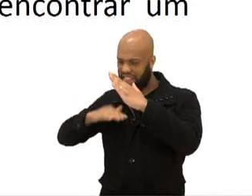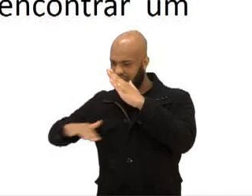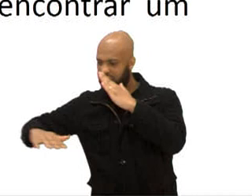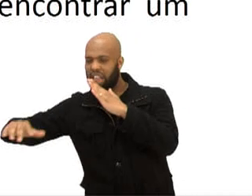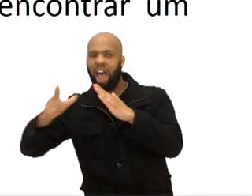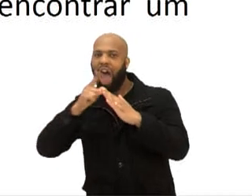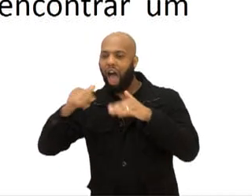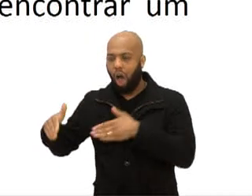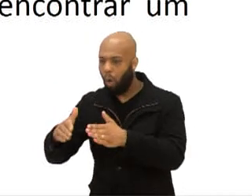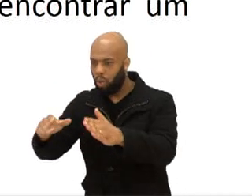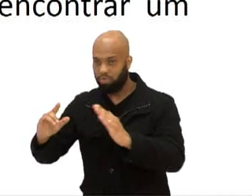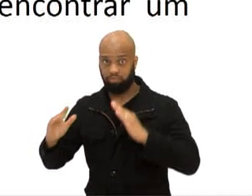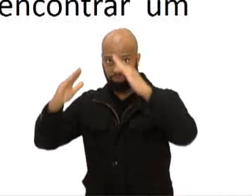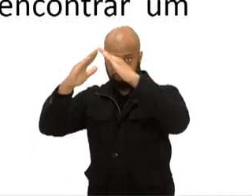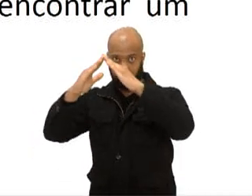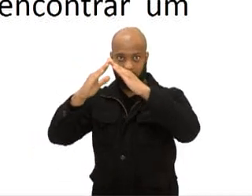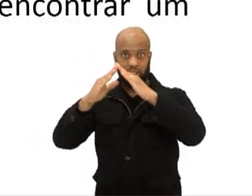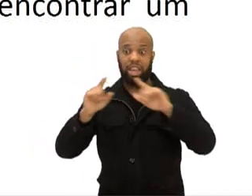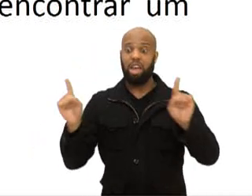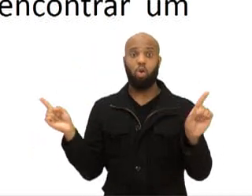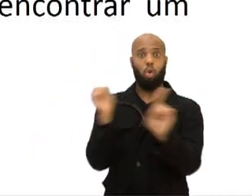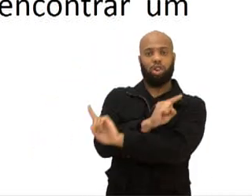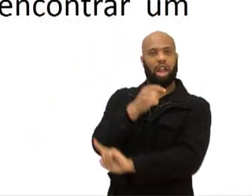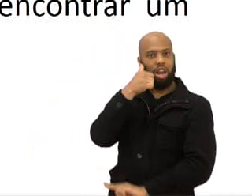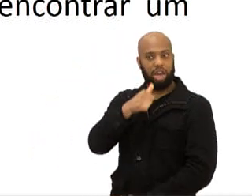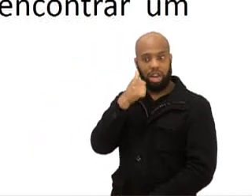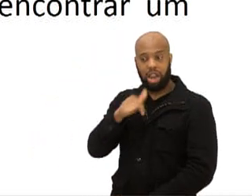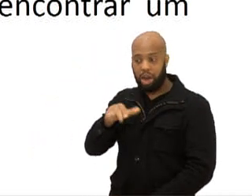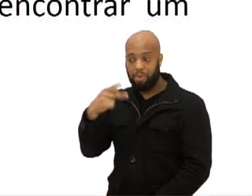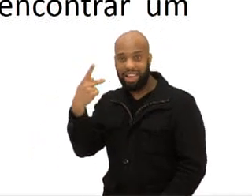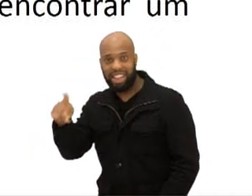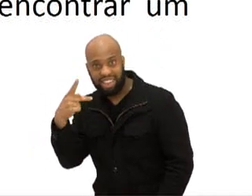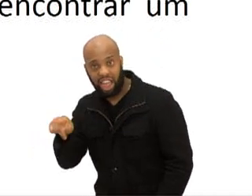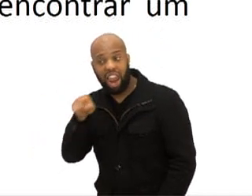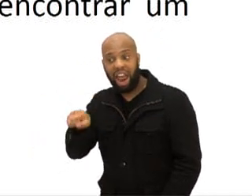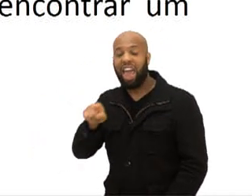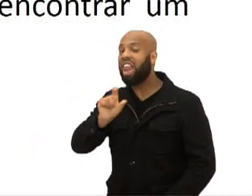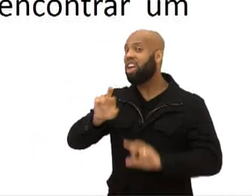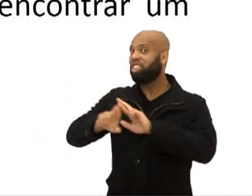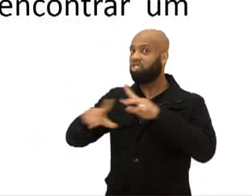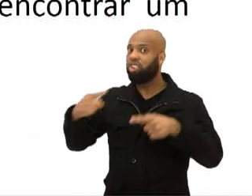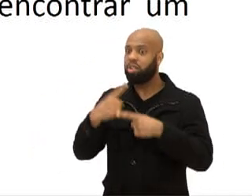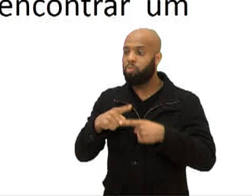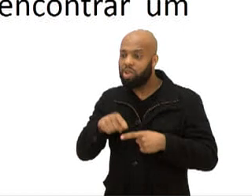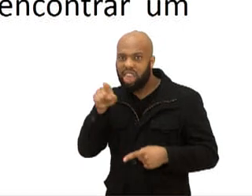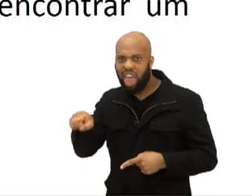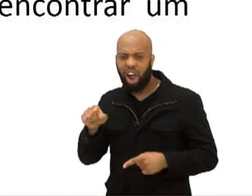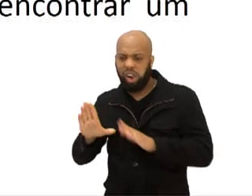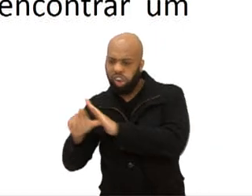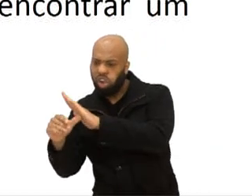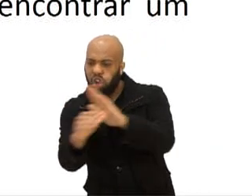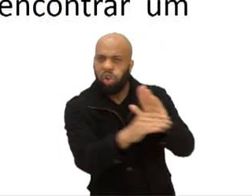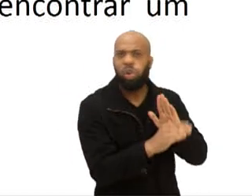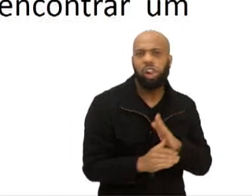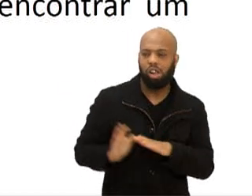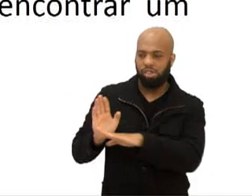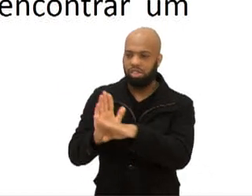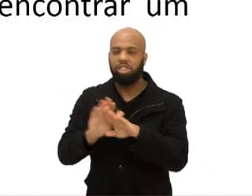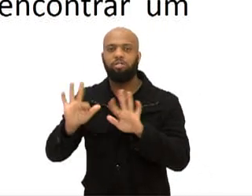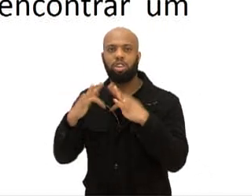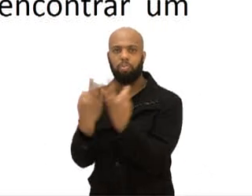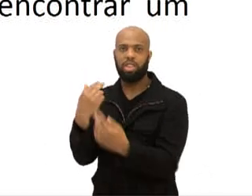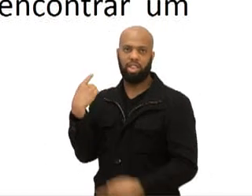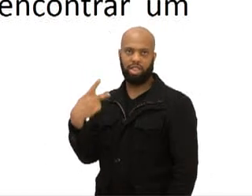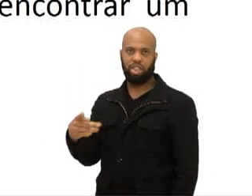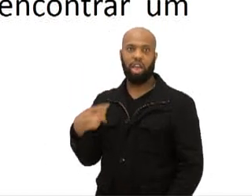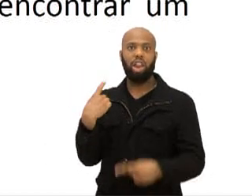Ao contrário de sua irmã, que aprendeu o ofício de costureira, Mari passa os dias roubando para ajudar a família. Assim,